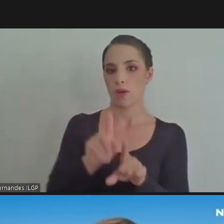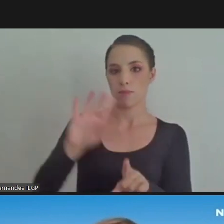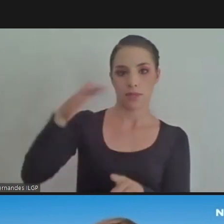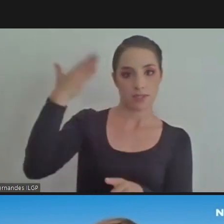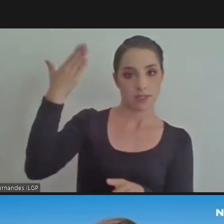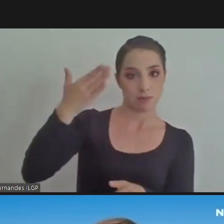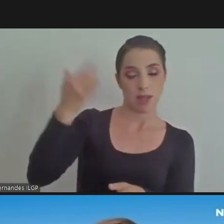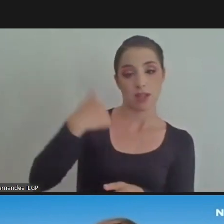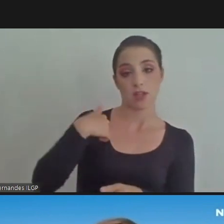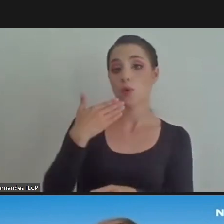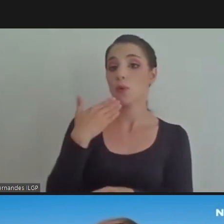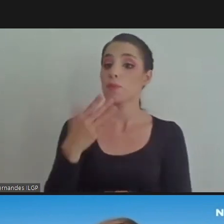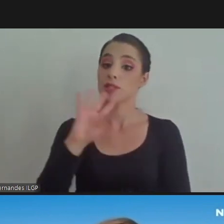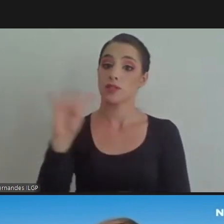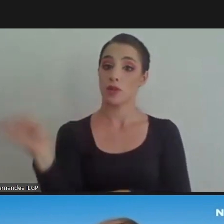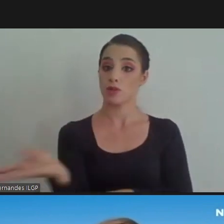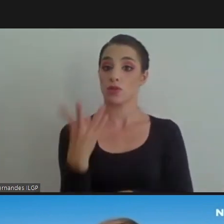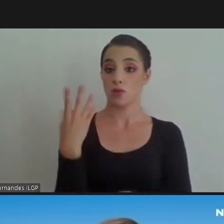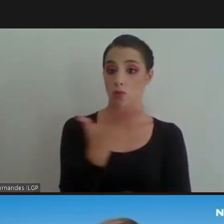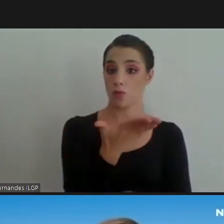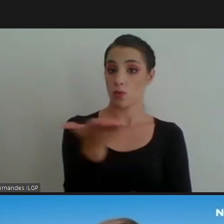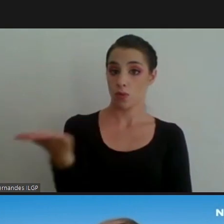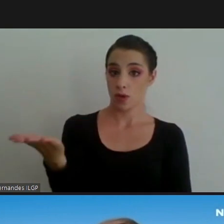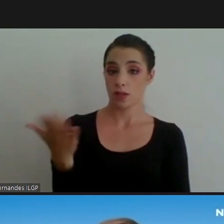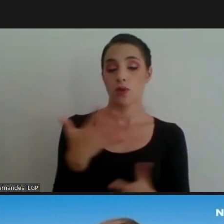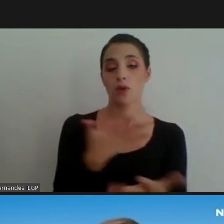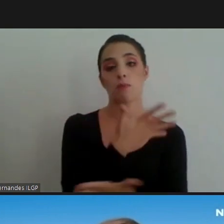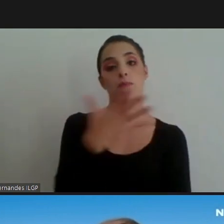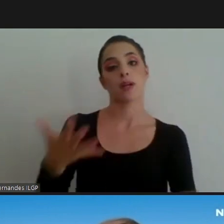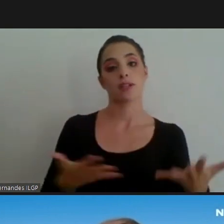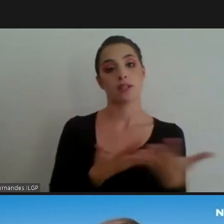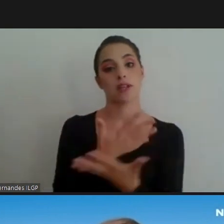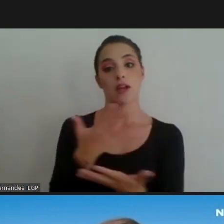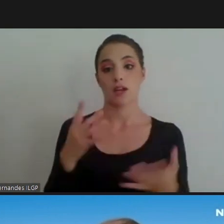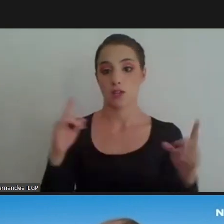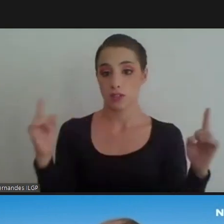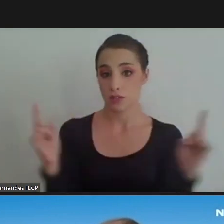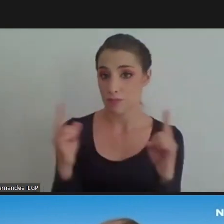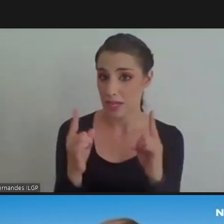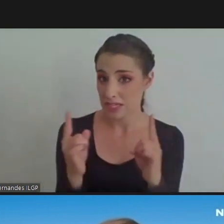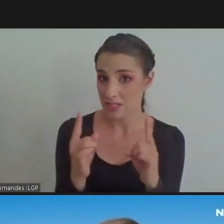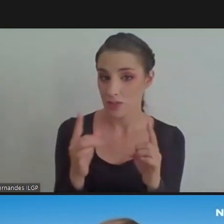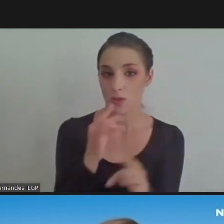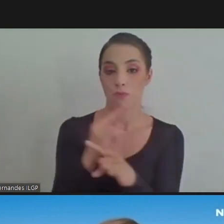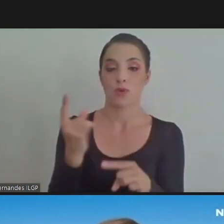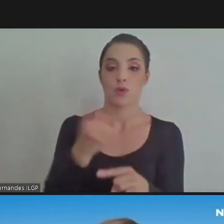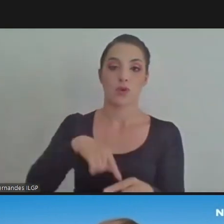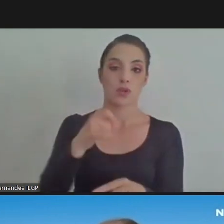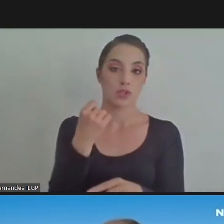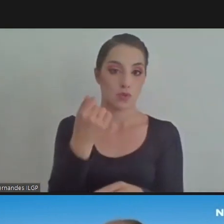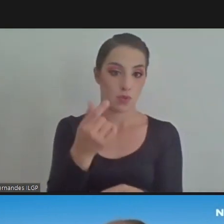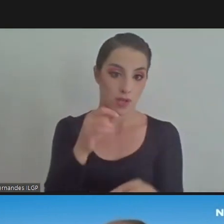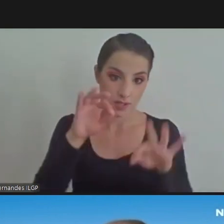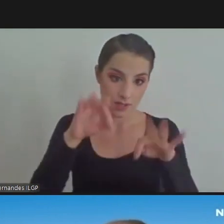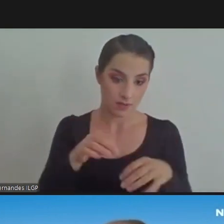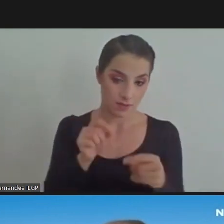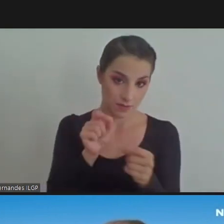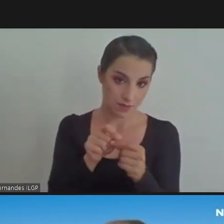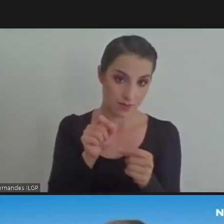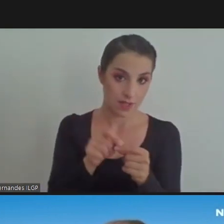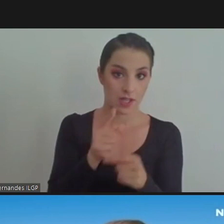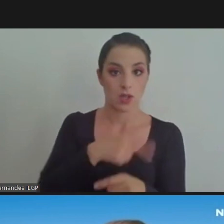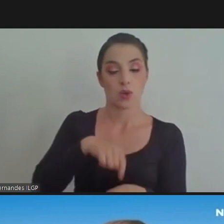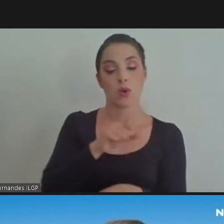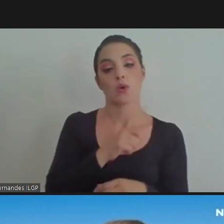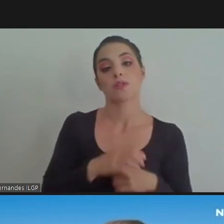aos nossos 4 oradores que partilhem neste espaço e de forma muito breve, porque estamos quase a chegar ao fim da nossa